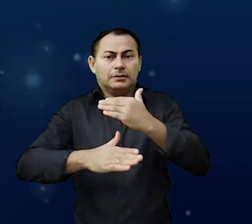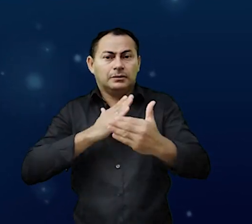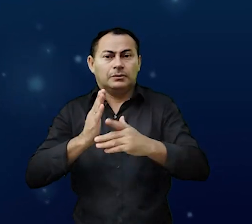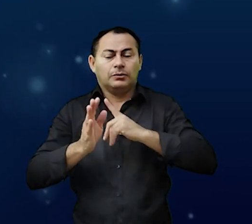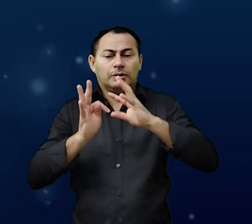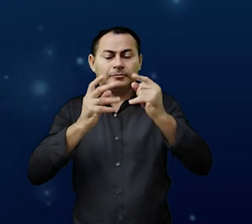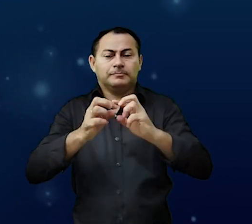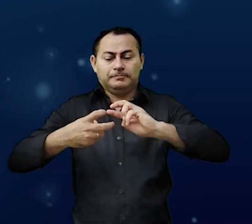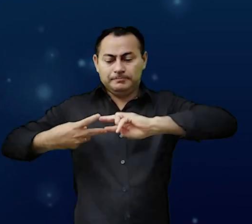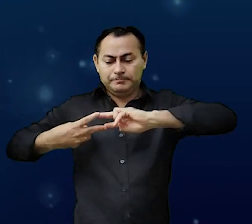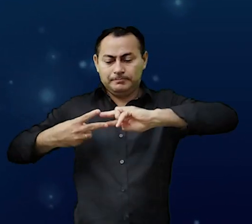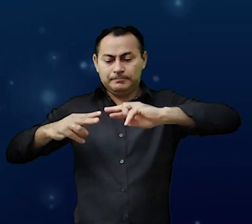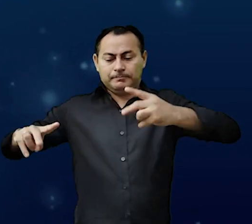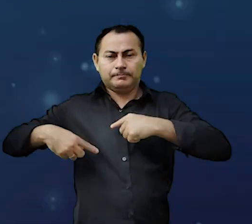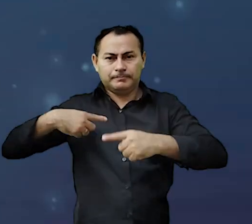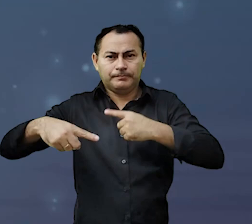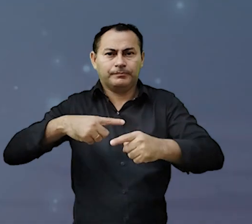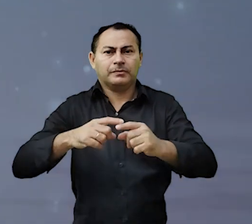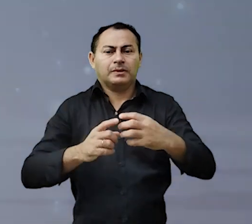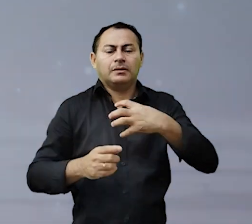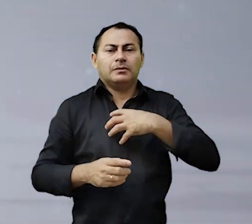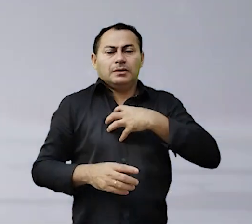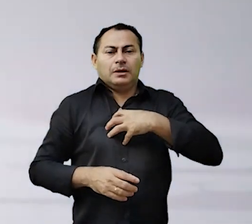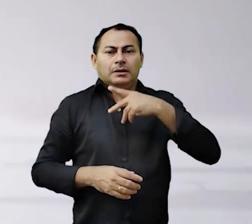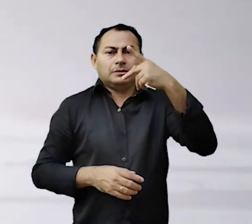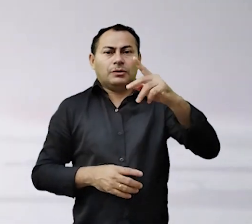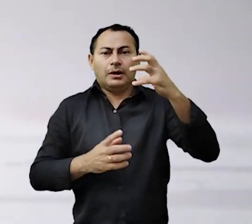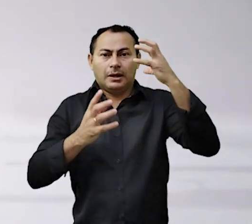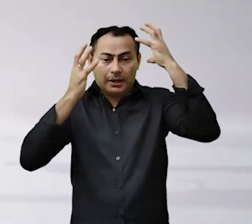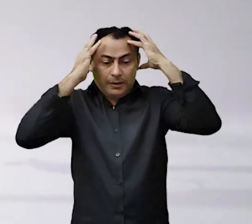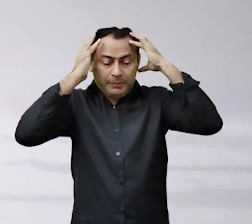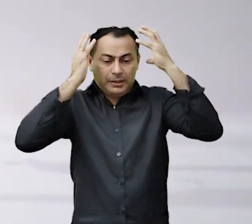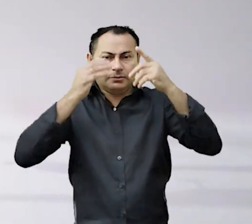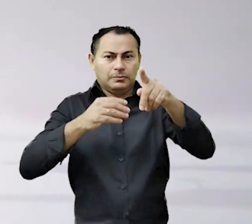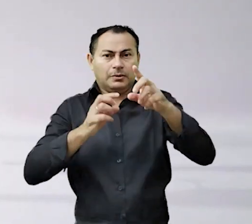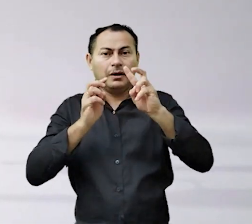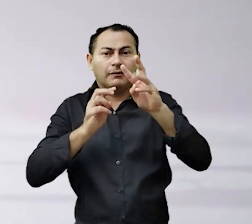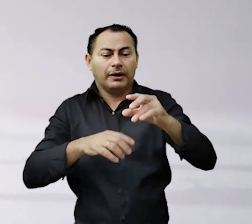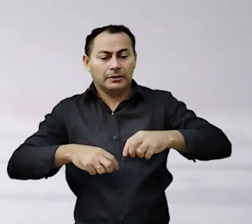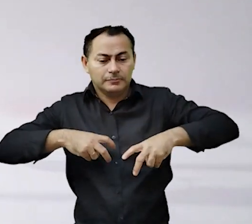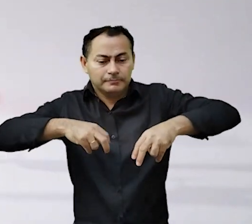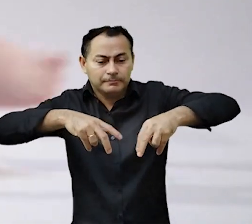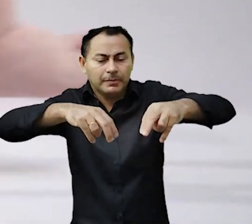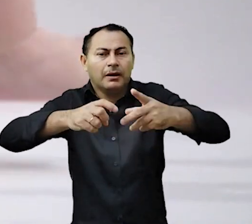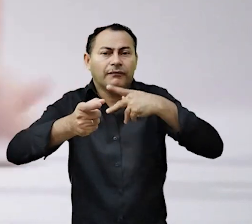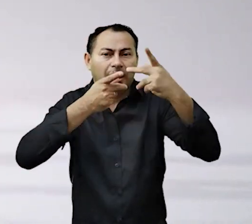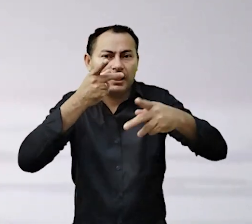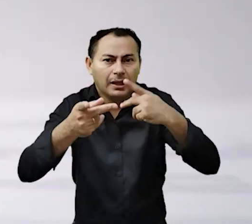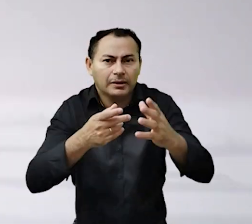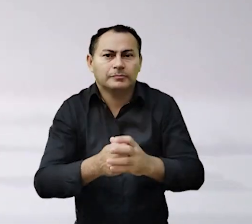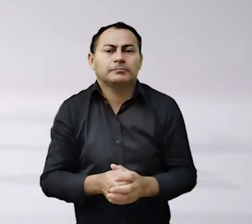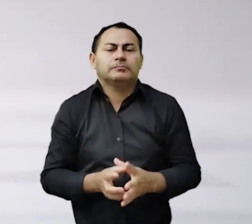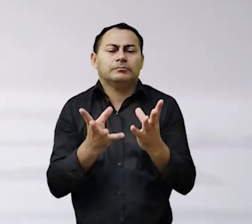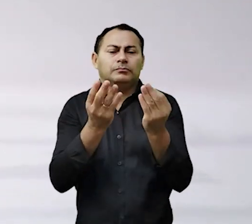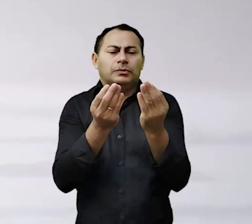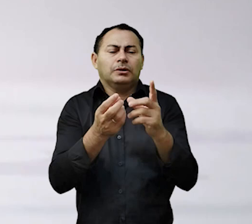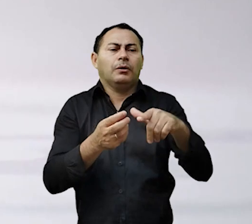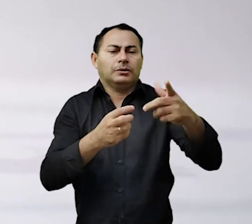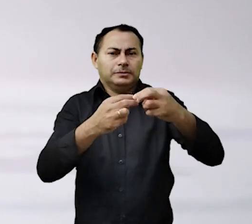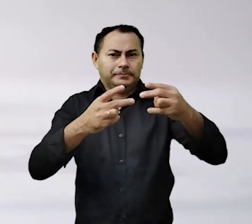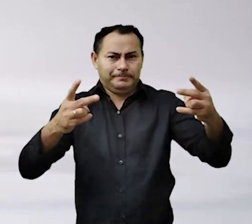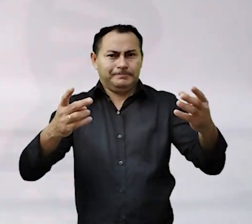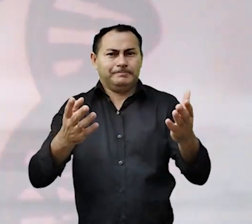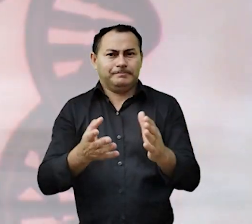os fatores hereditários que determinam o formato de sua cabeça, como você vai andar, falar e muitas